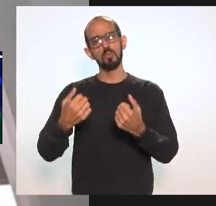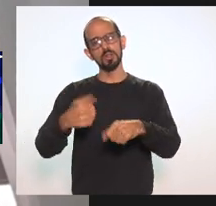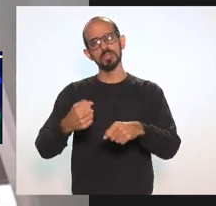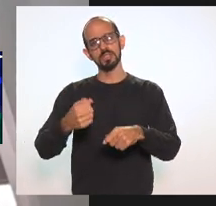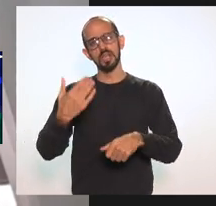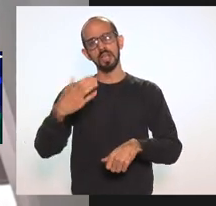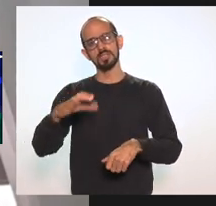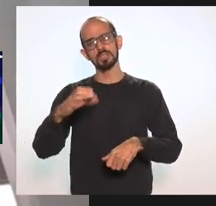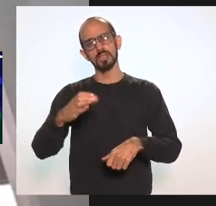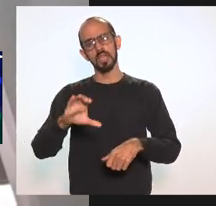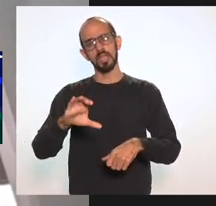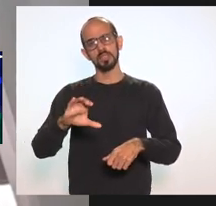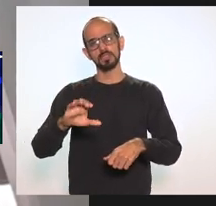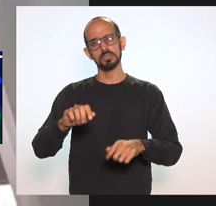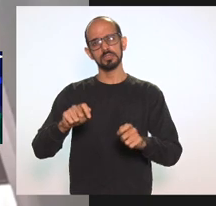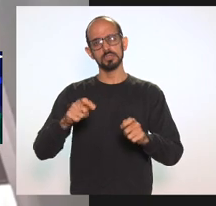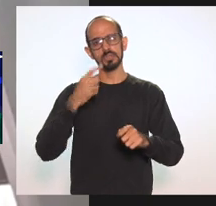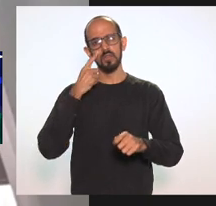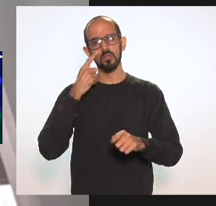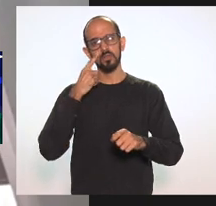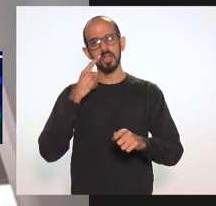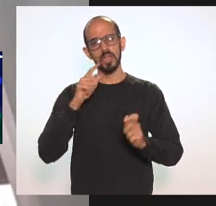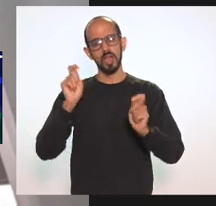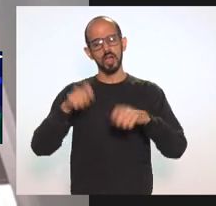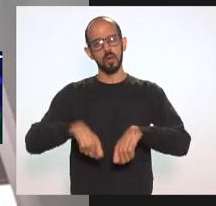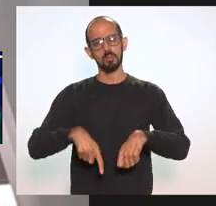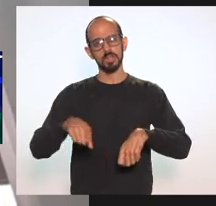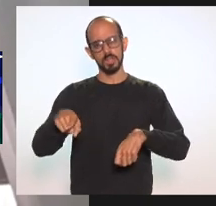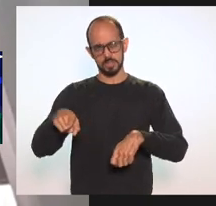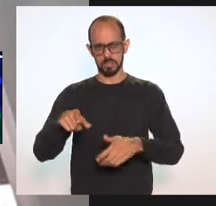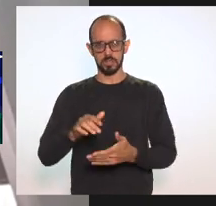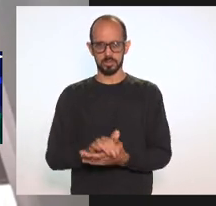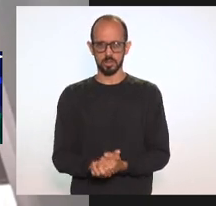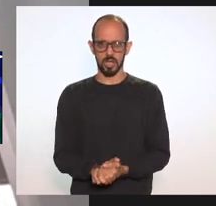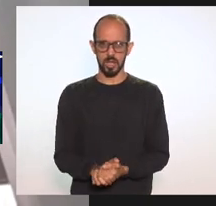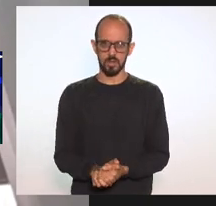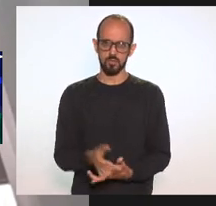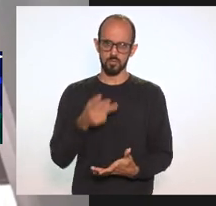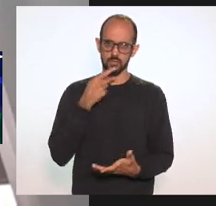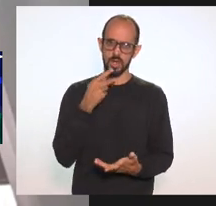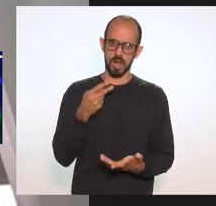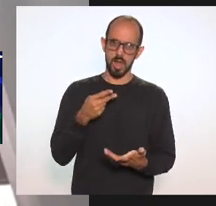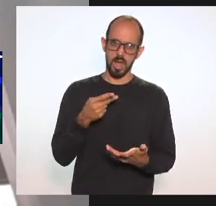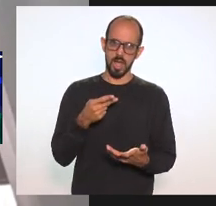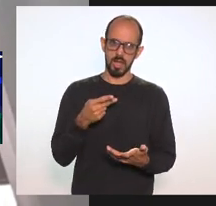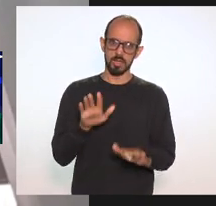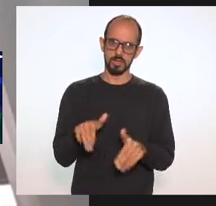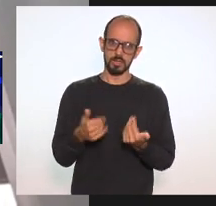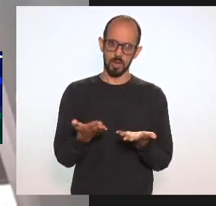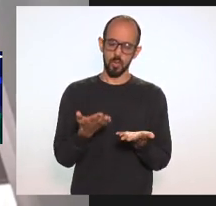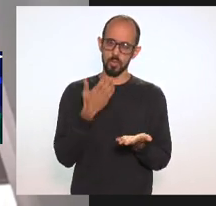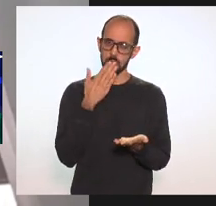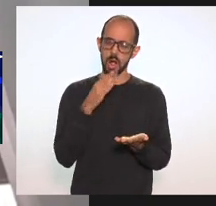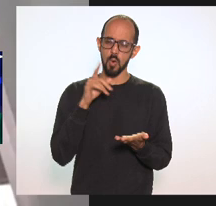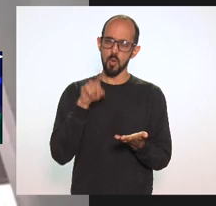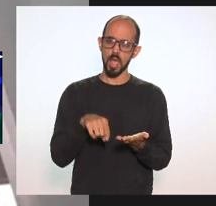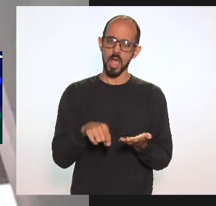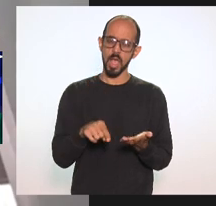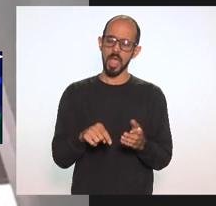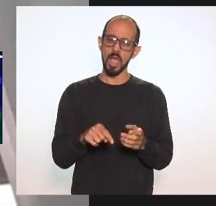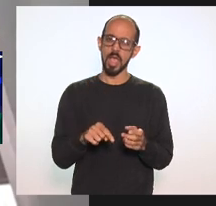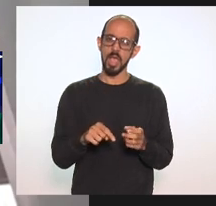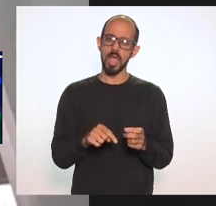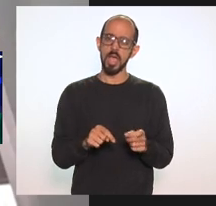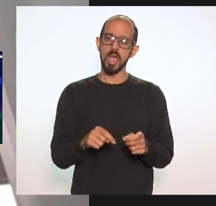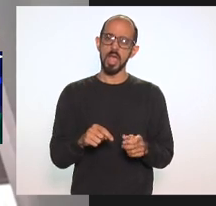ciência que vem aos órgãos competentes as pessoas que competências a dizer então qual vai ser a contrapartida do